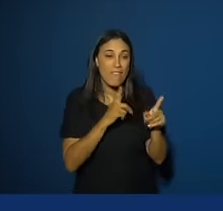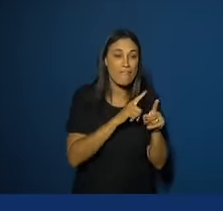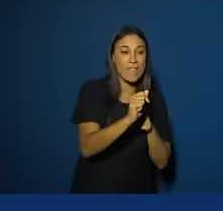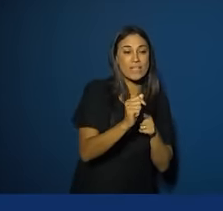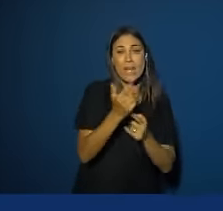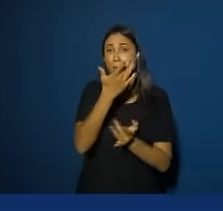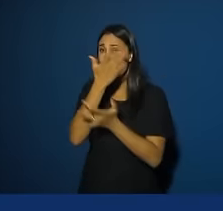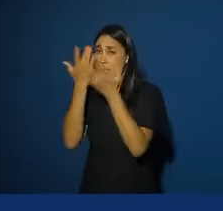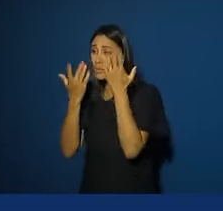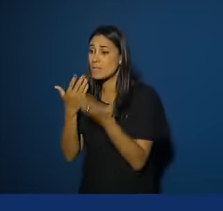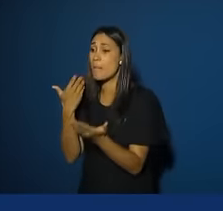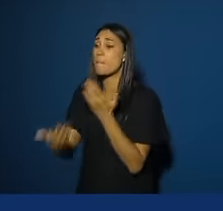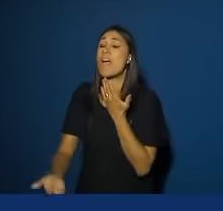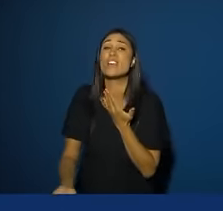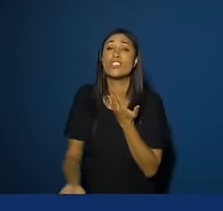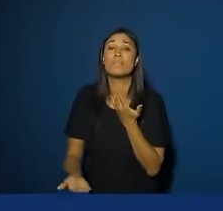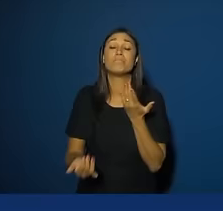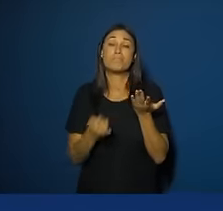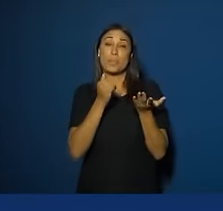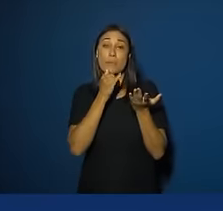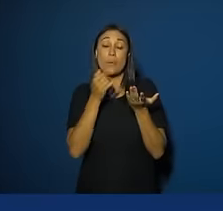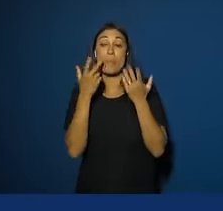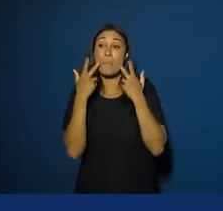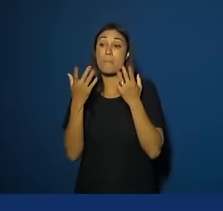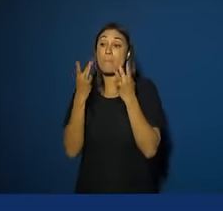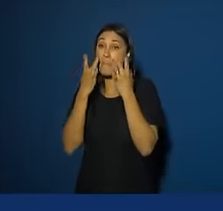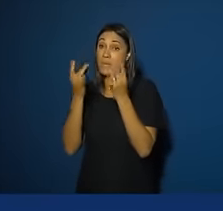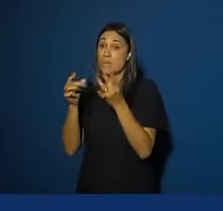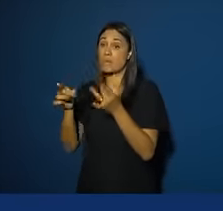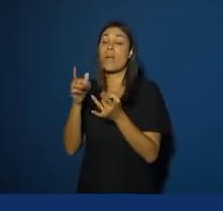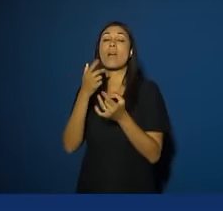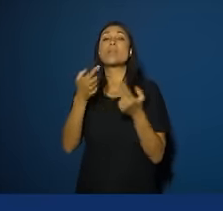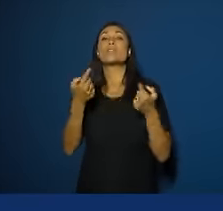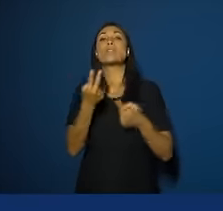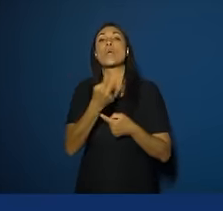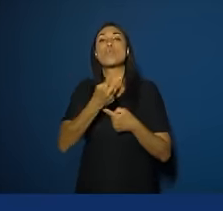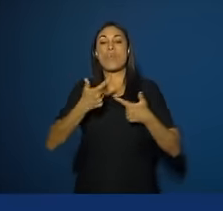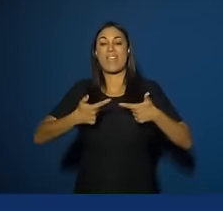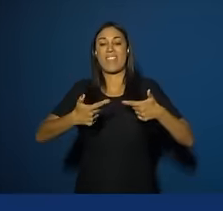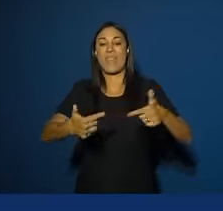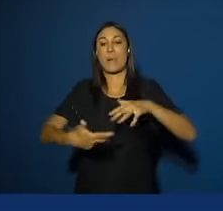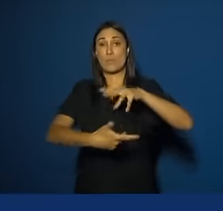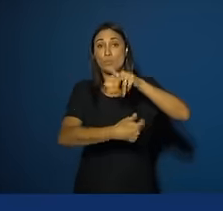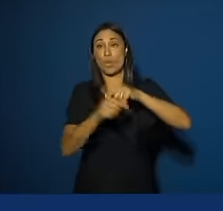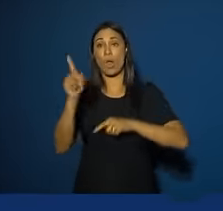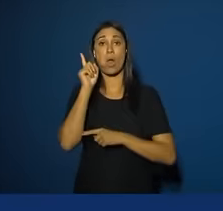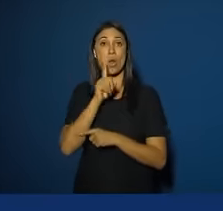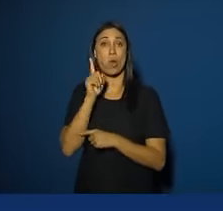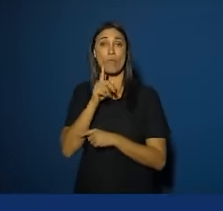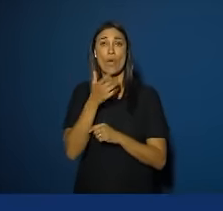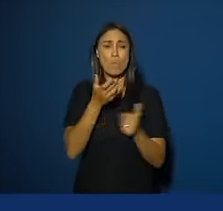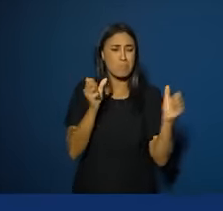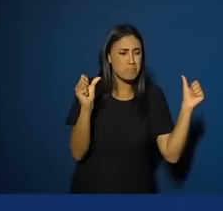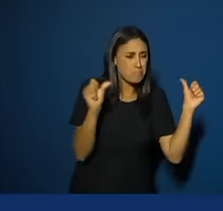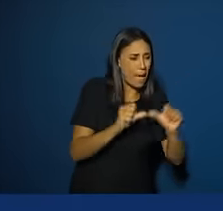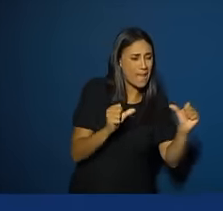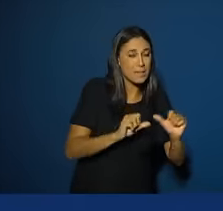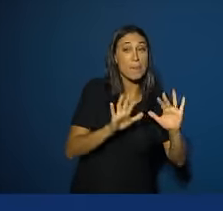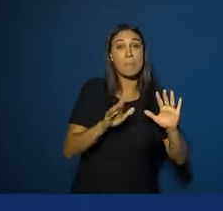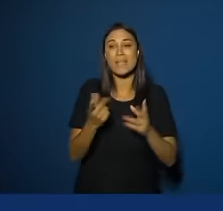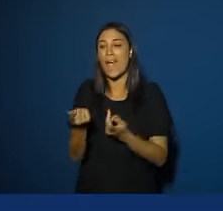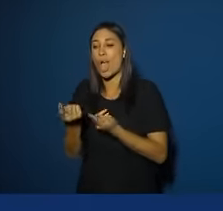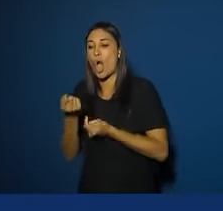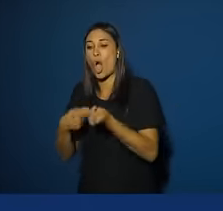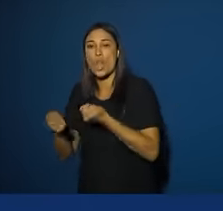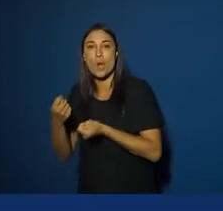mais notável deles é o Estados Unidos na Segunda Guerra n a segunda guerra foi péssima pra sociedade Global Mas foi muito boa economicamente pros